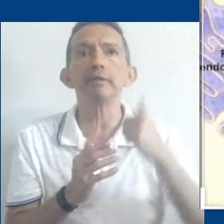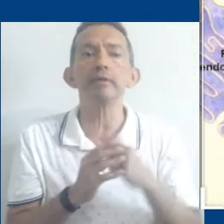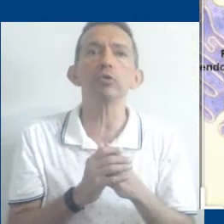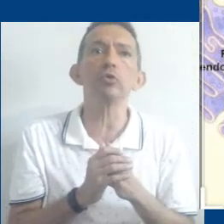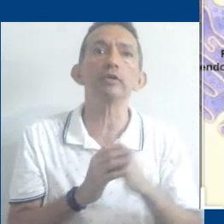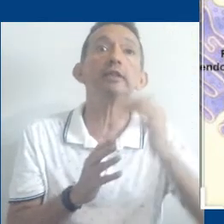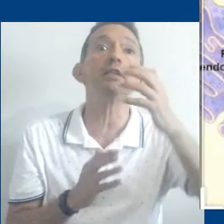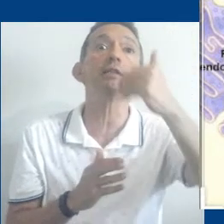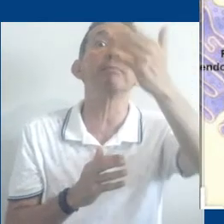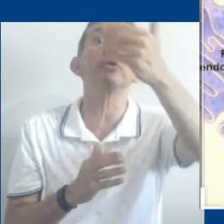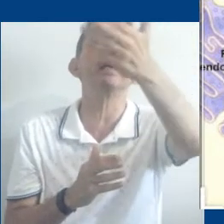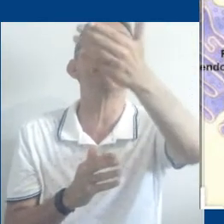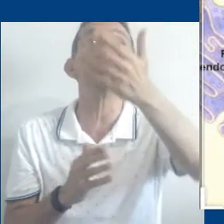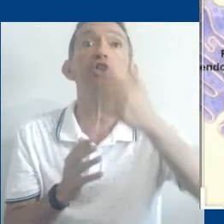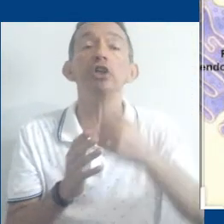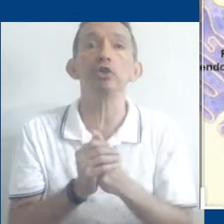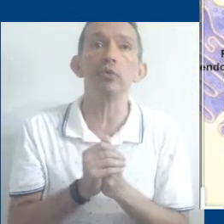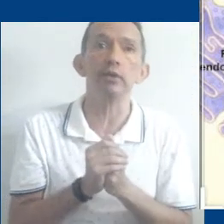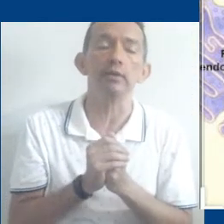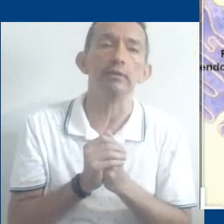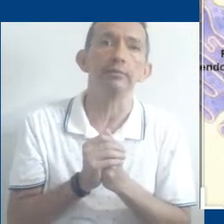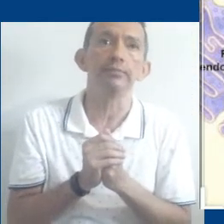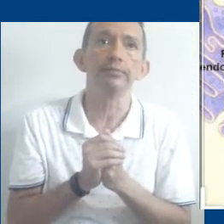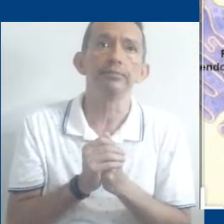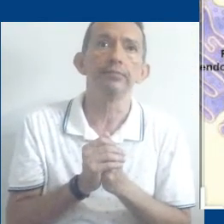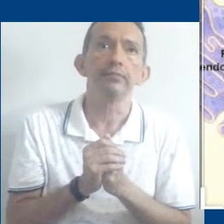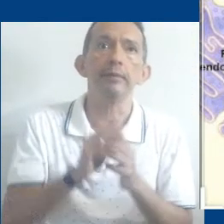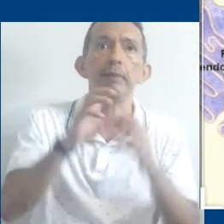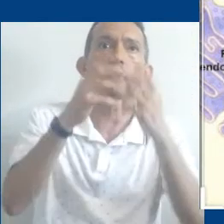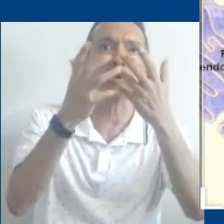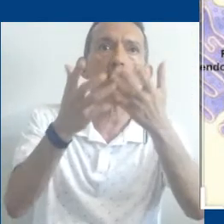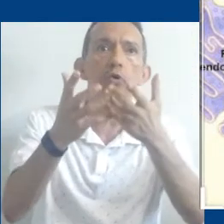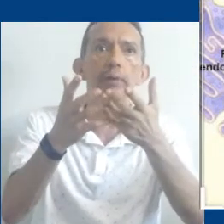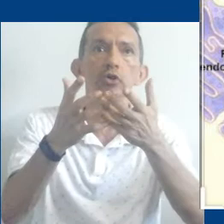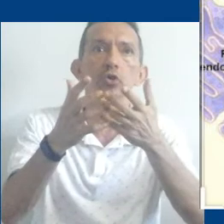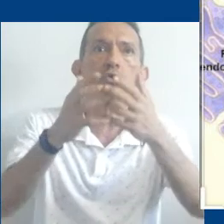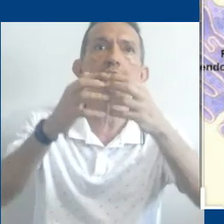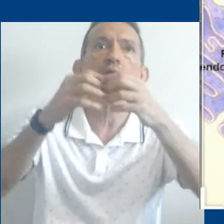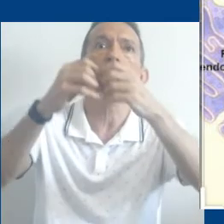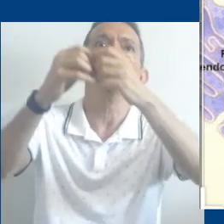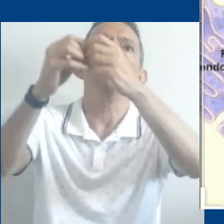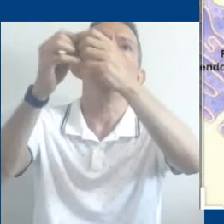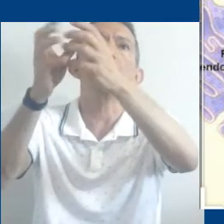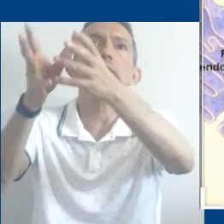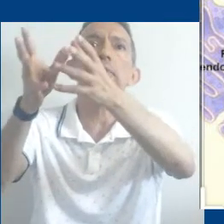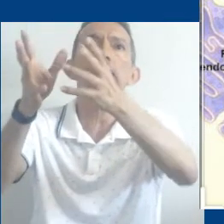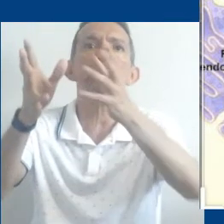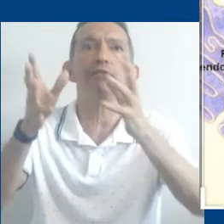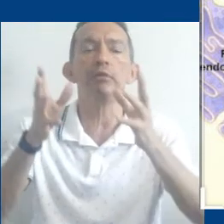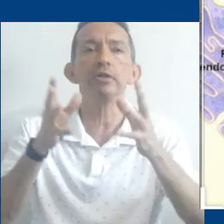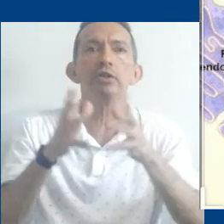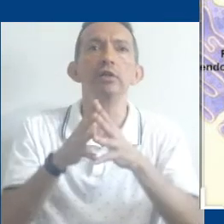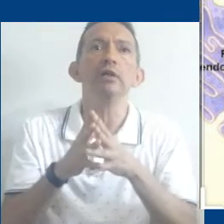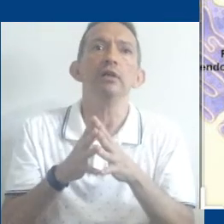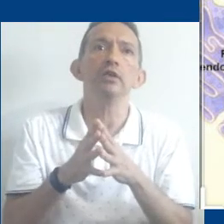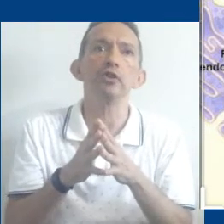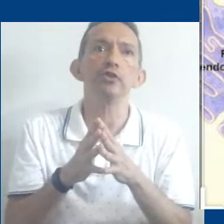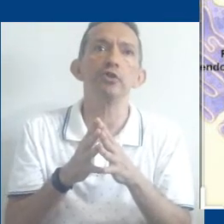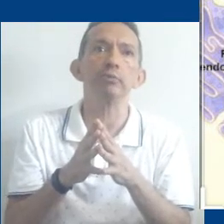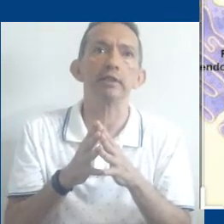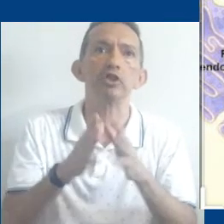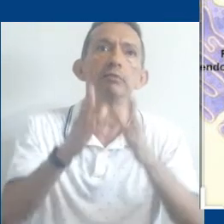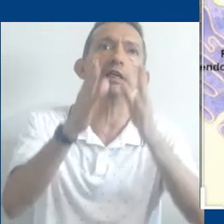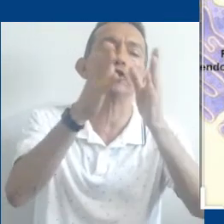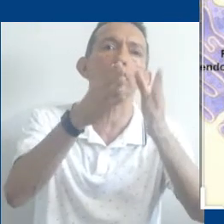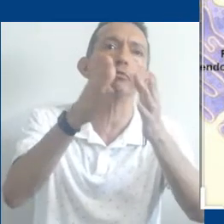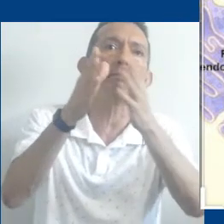retículo plasmático, que sintetiza a proteína para digerir isto aí. Empacota no complexo de Golgi e fragmenta na forma de